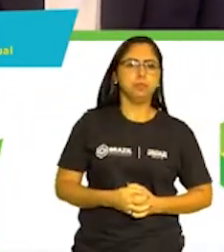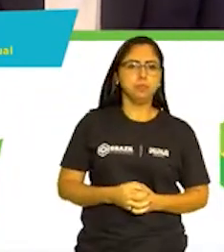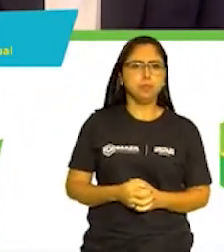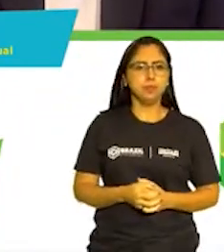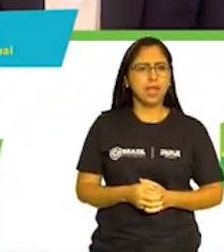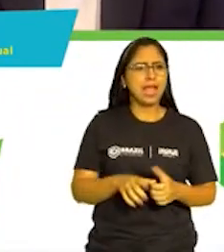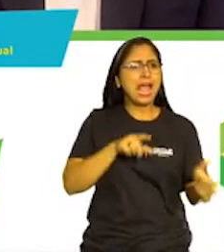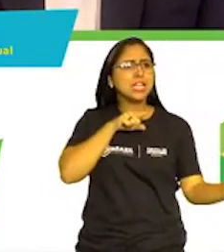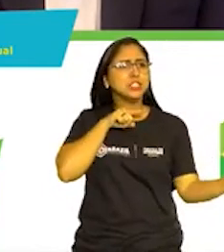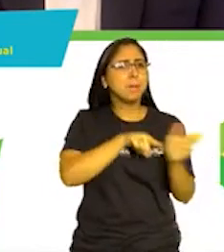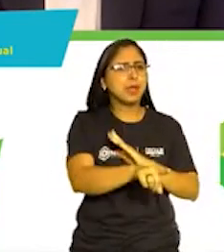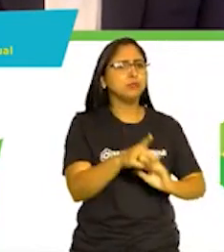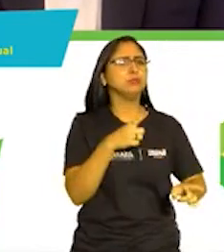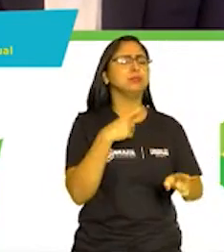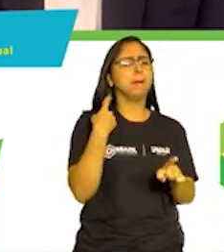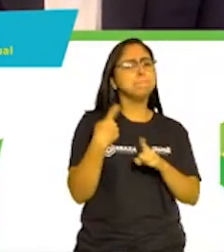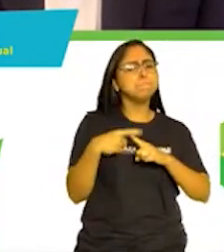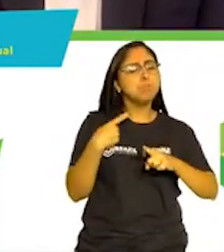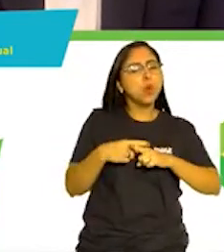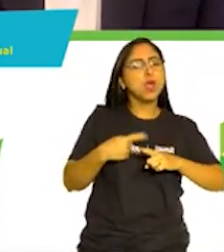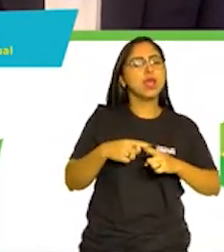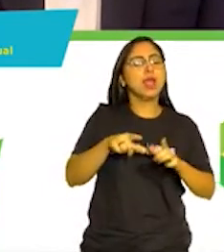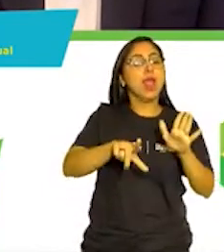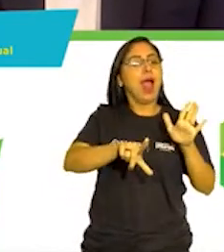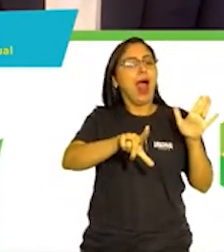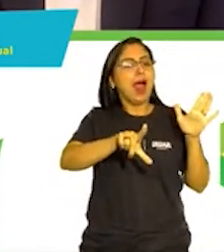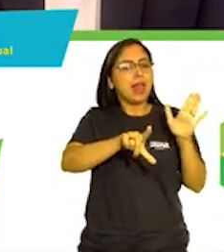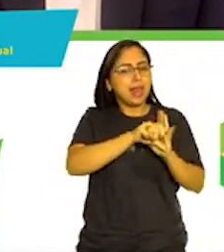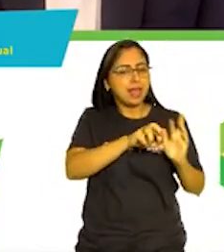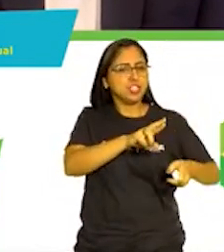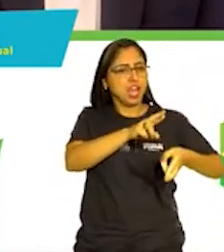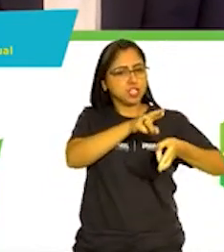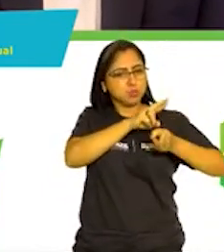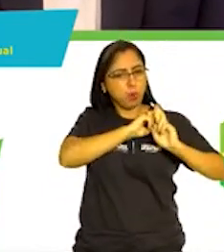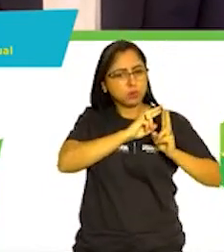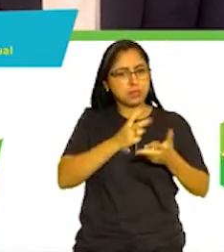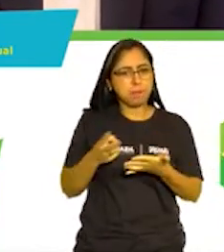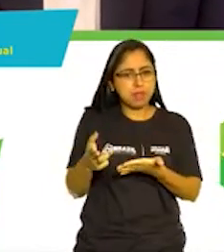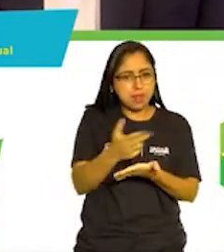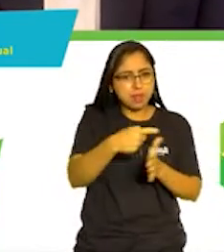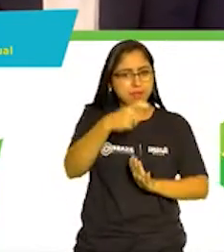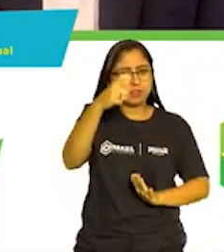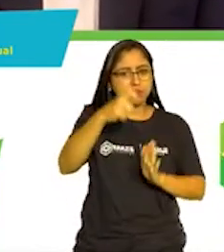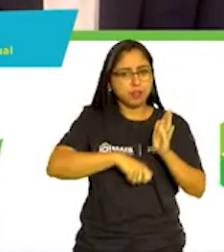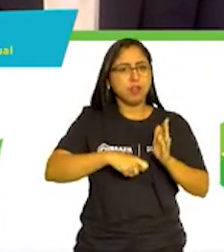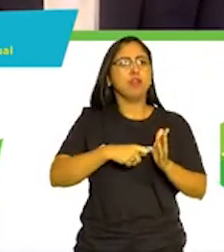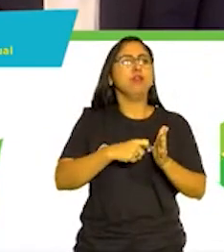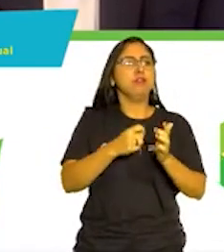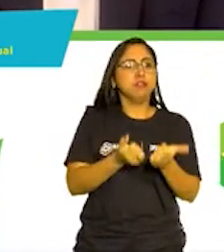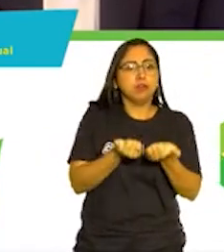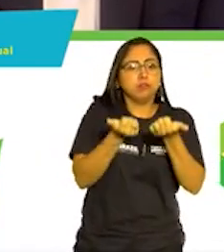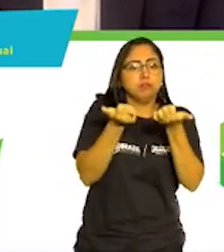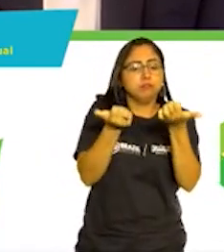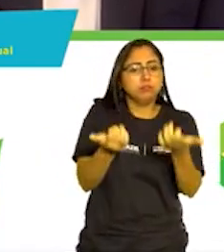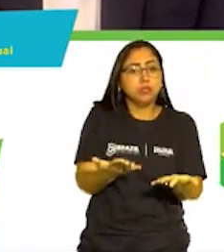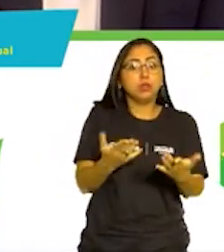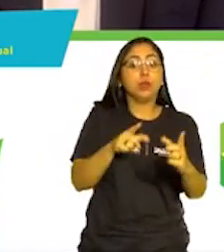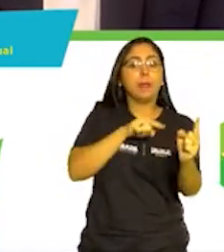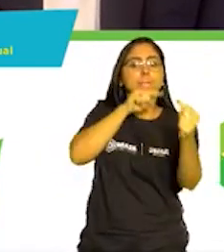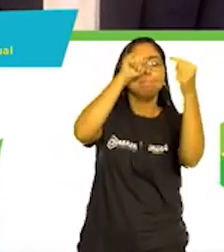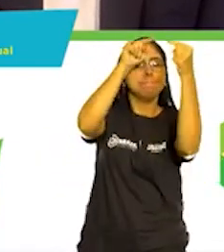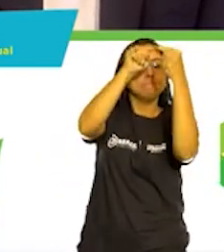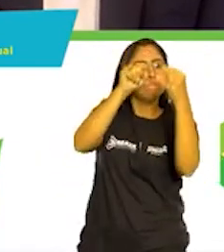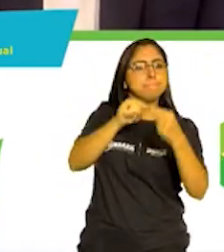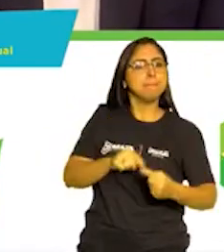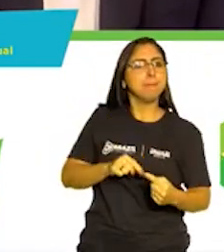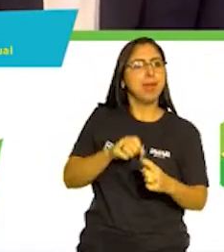agora há pouco contempla, digamos, essa verificação de metas sociais. Não, é que